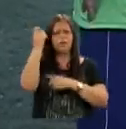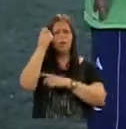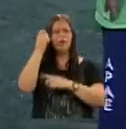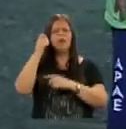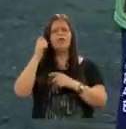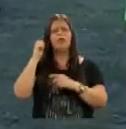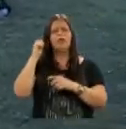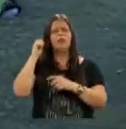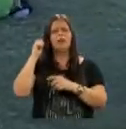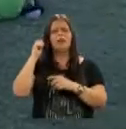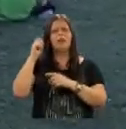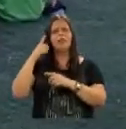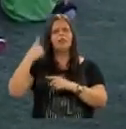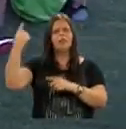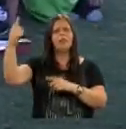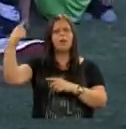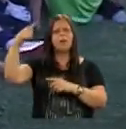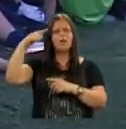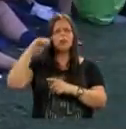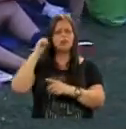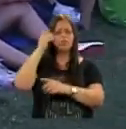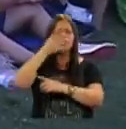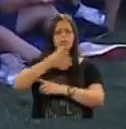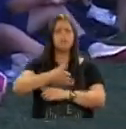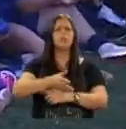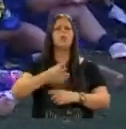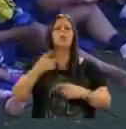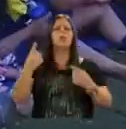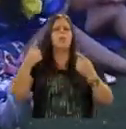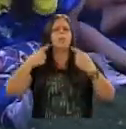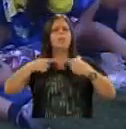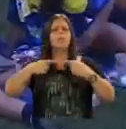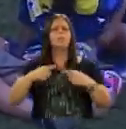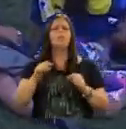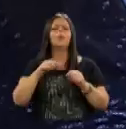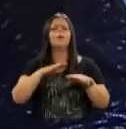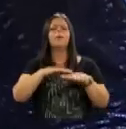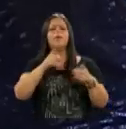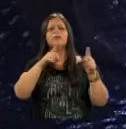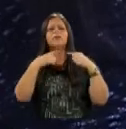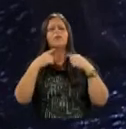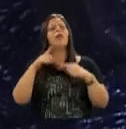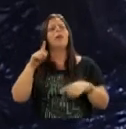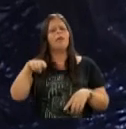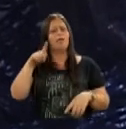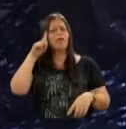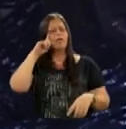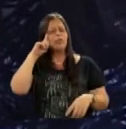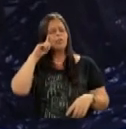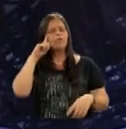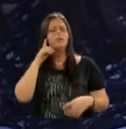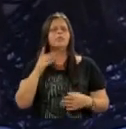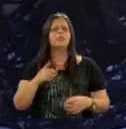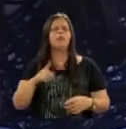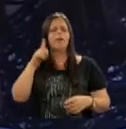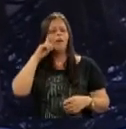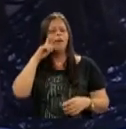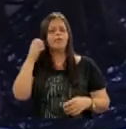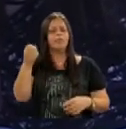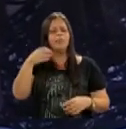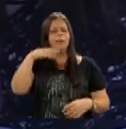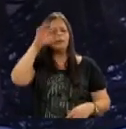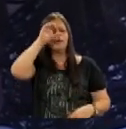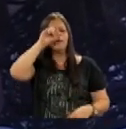o que é mais desafiador desse trabalho o desafio é diário cada dia é uma é uma nova paisagem